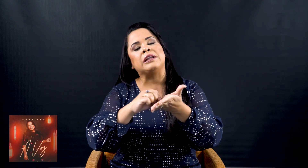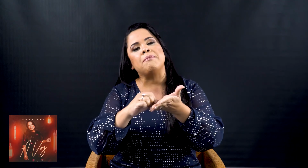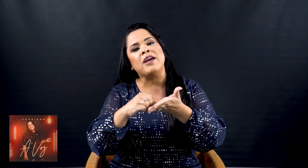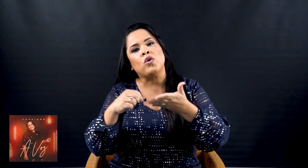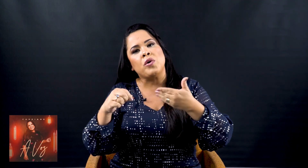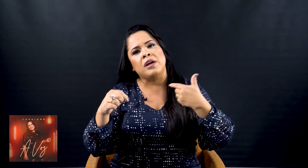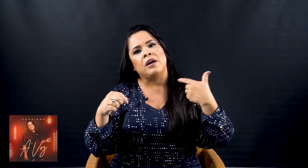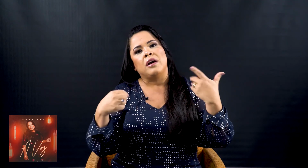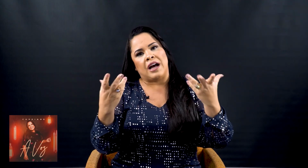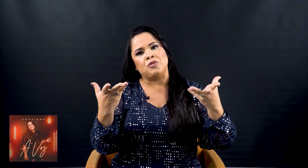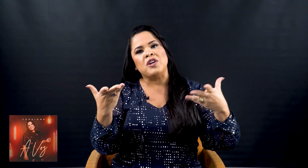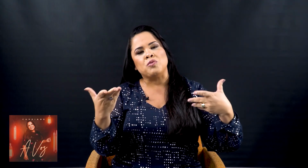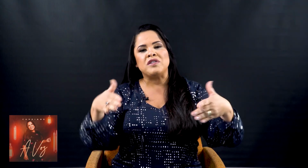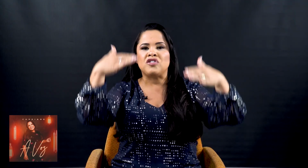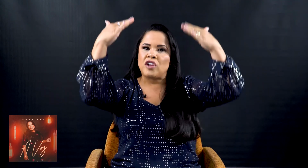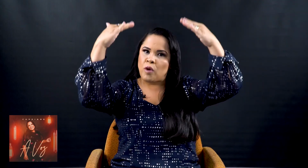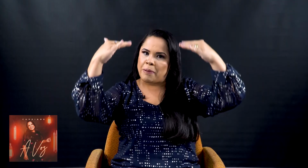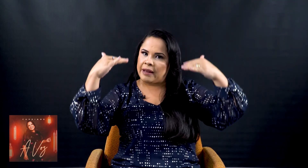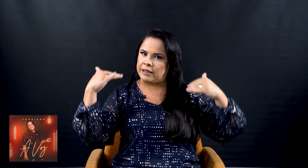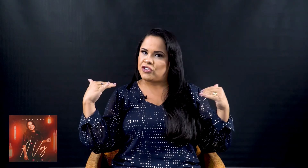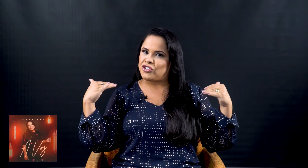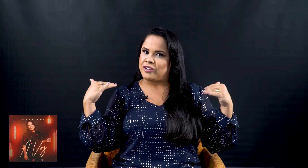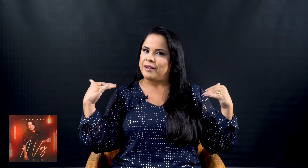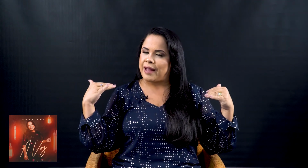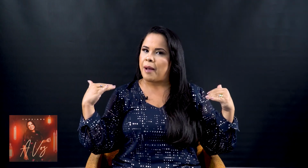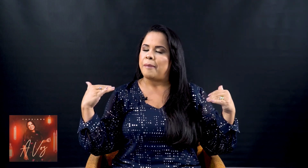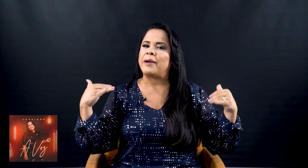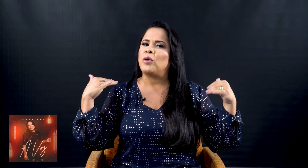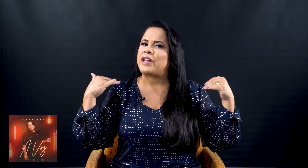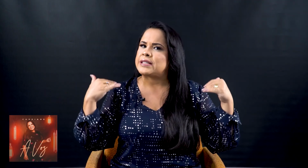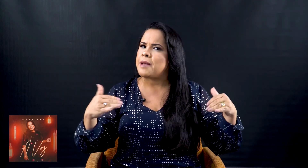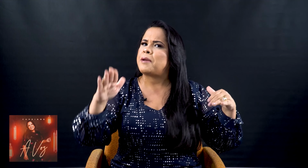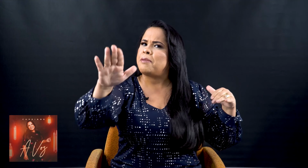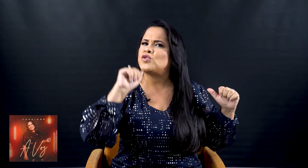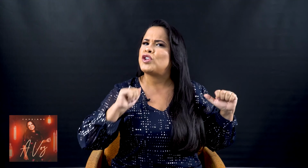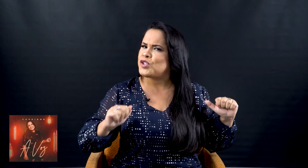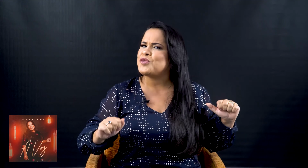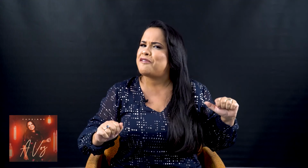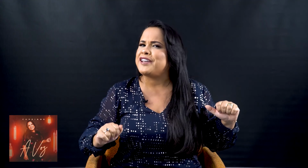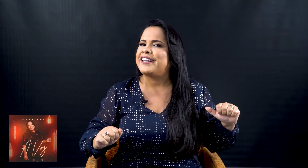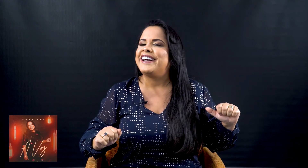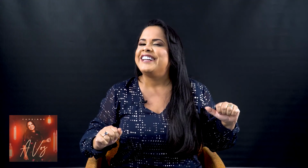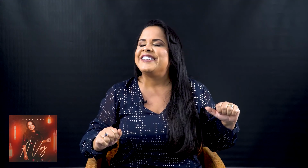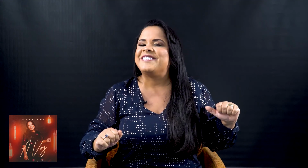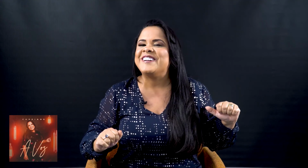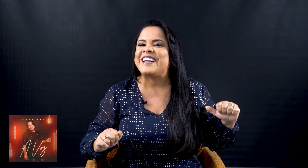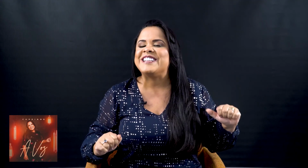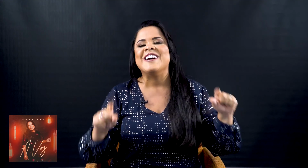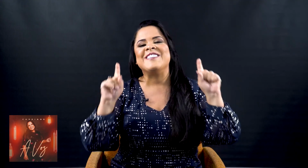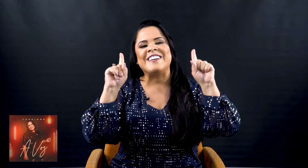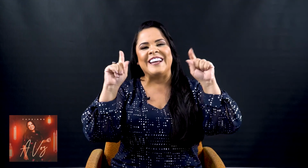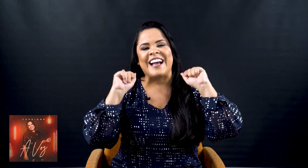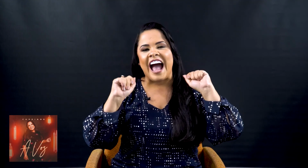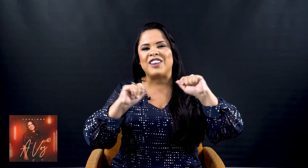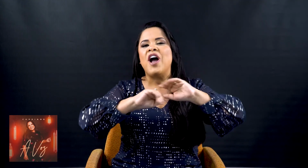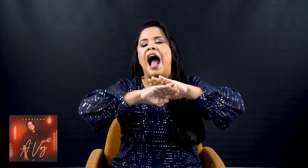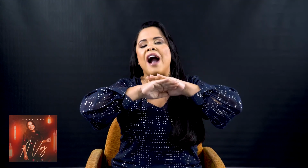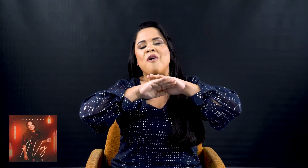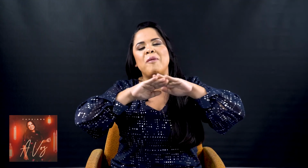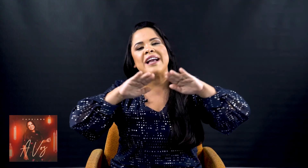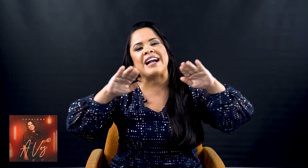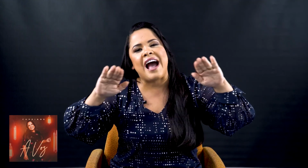E também incluir as minhas músicas na sua playlist, tá? Pra eu estar sempre abençoando a sua vida. Tá bom, gente? Fica